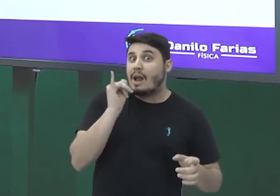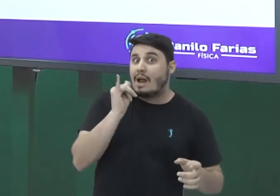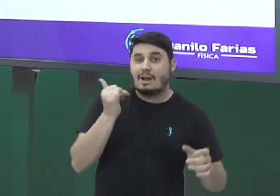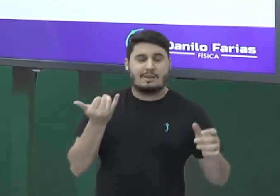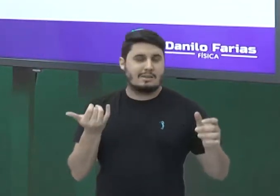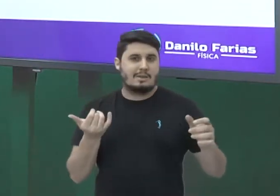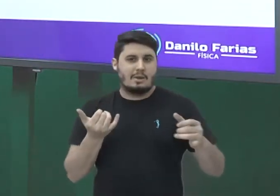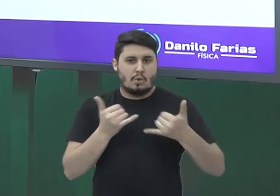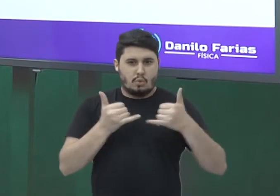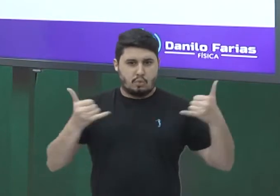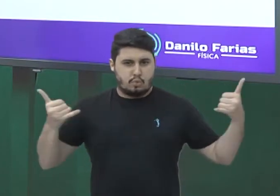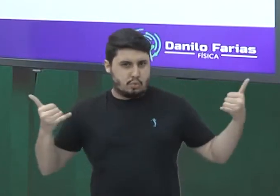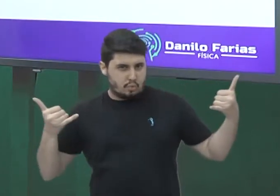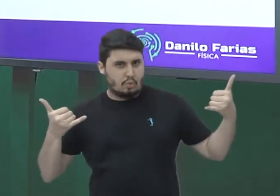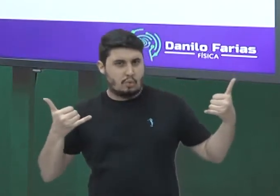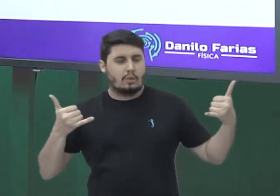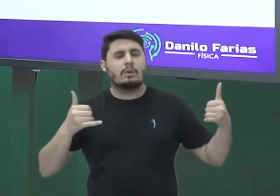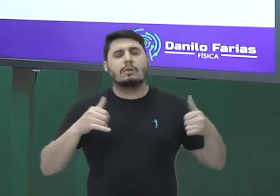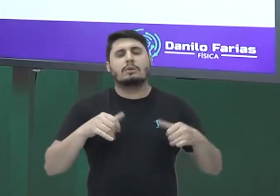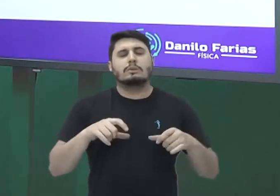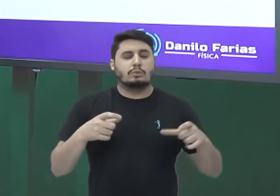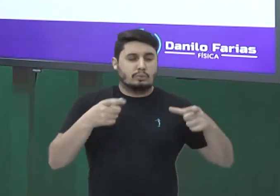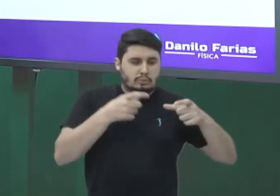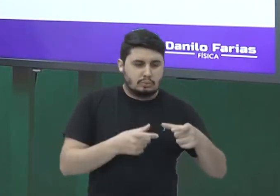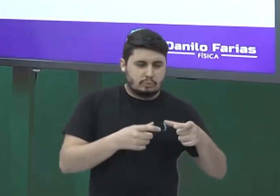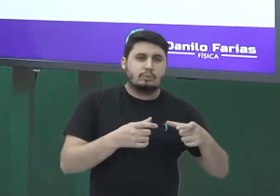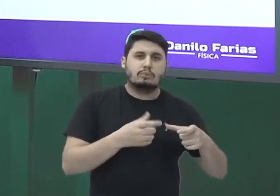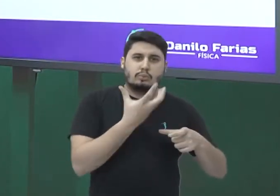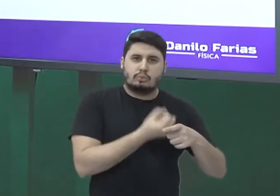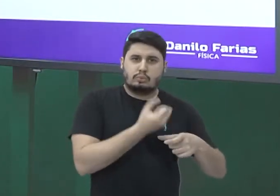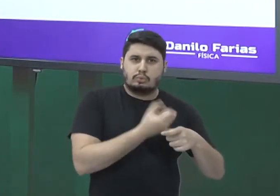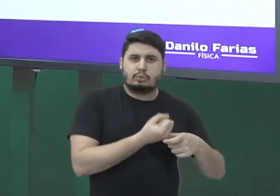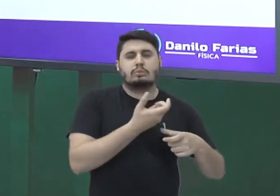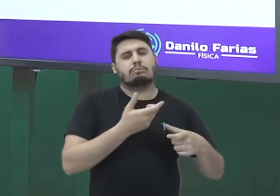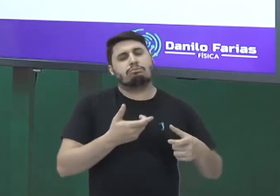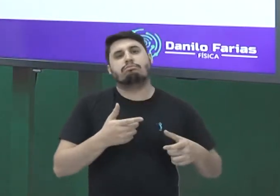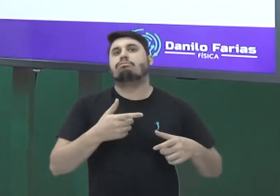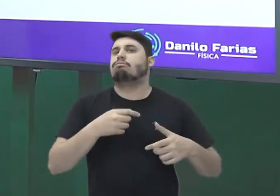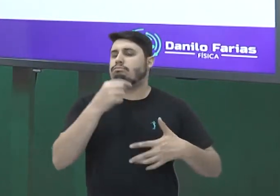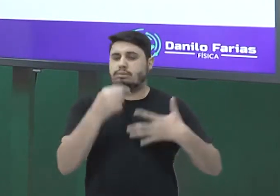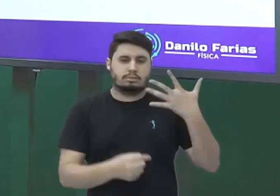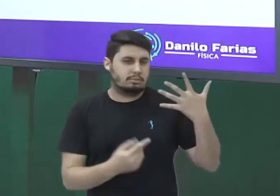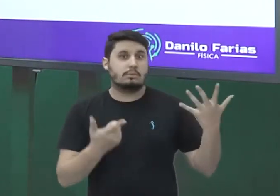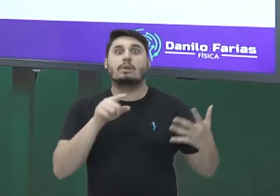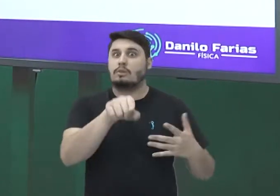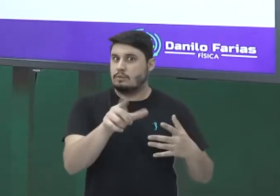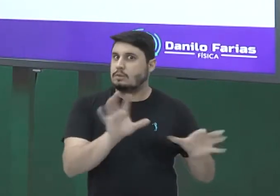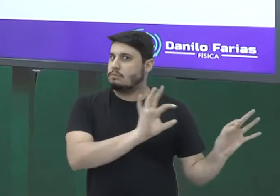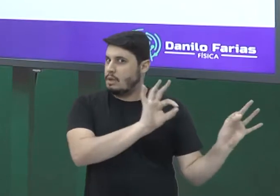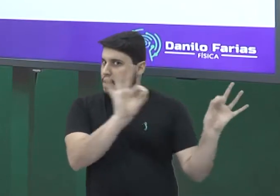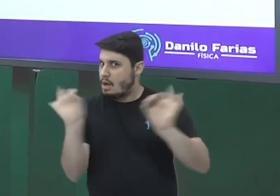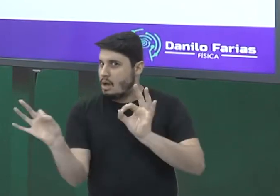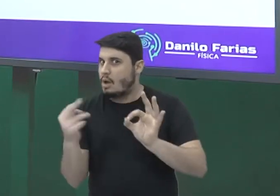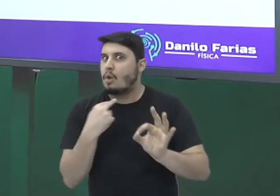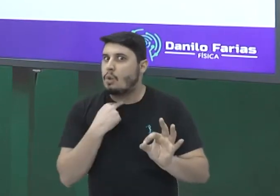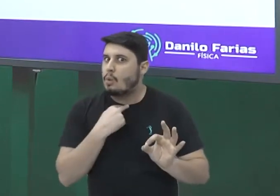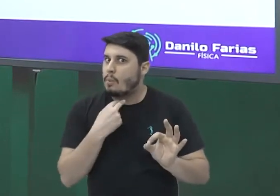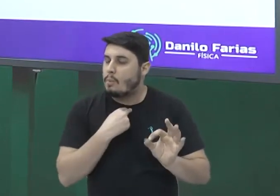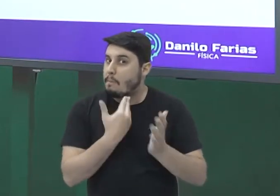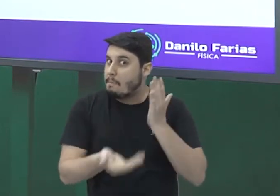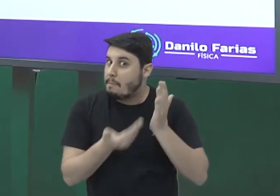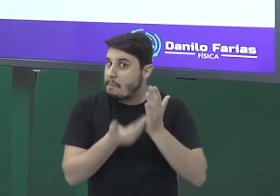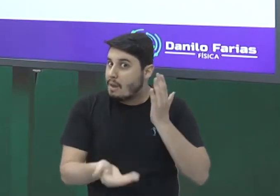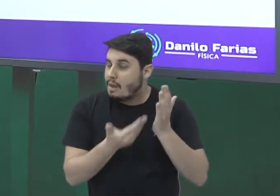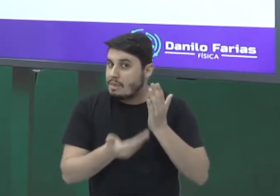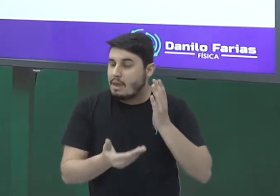corrente, resistores e tudo mais. Então, pessoal, tu fica de olho, fica ligado aí, tu não se perde de